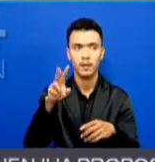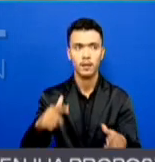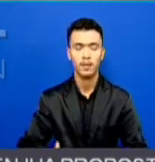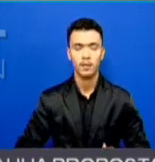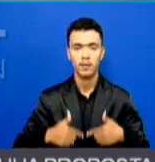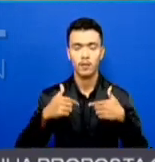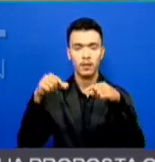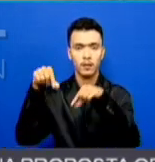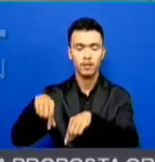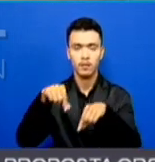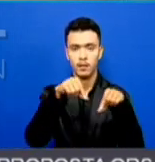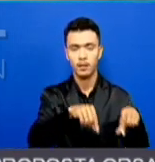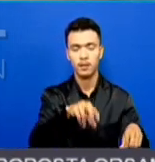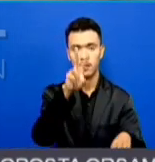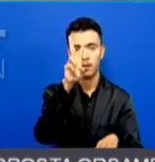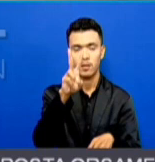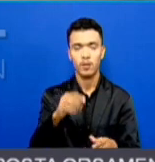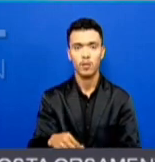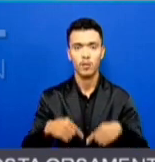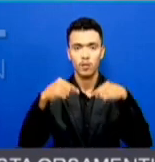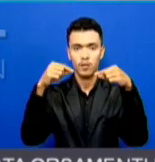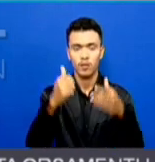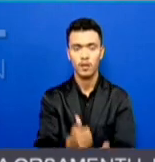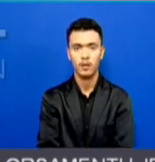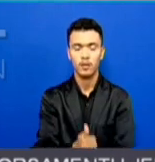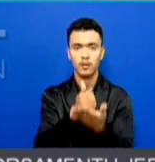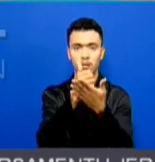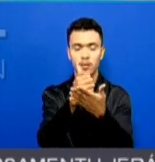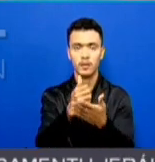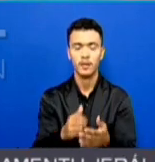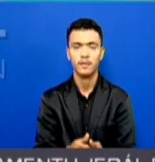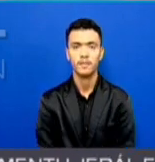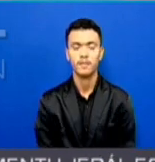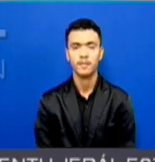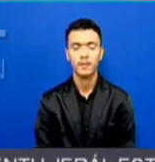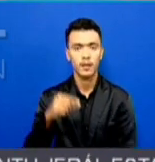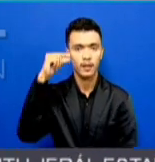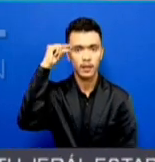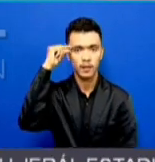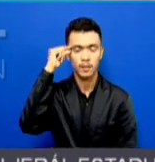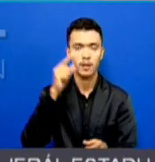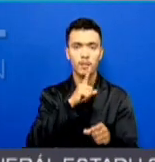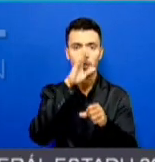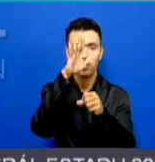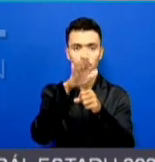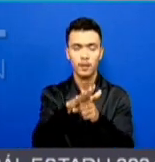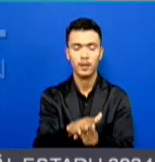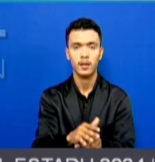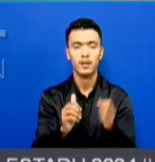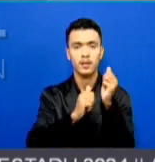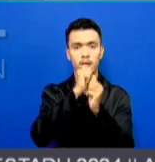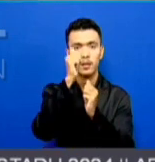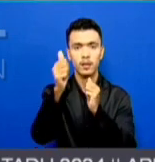mores deficiente na Indruania, onde for apoio o Roma. Gaspar Afonso promete, se